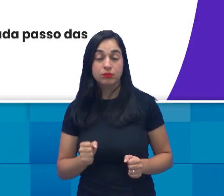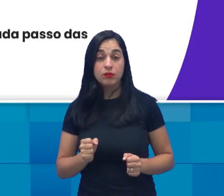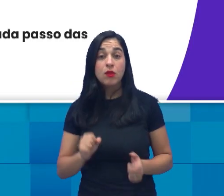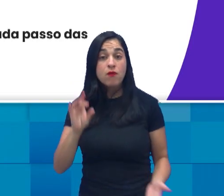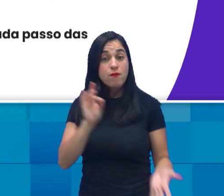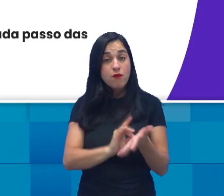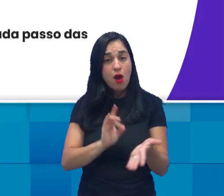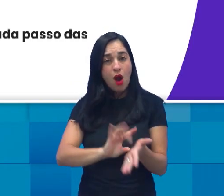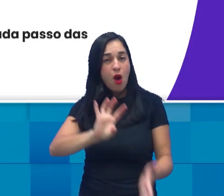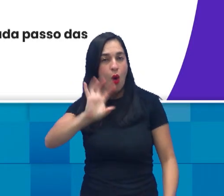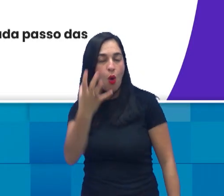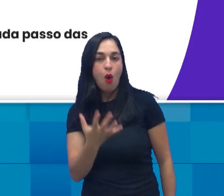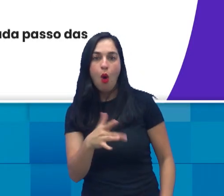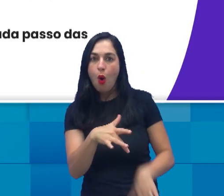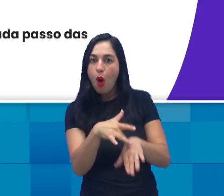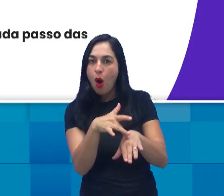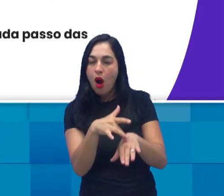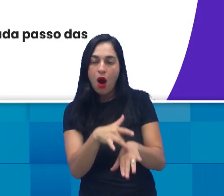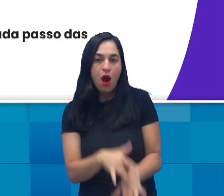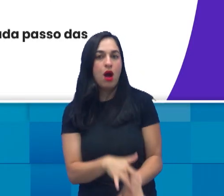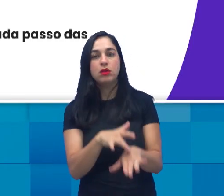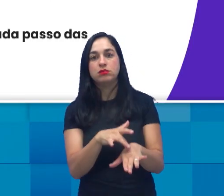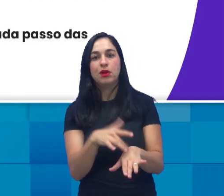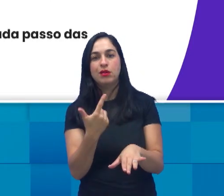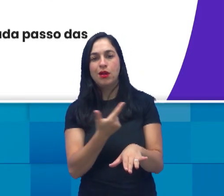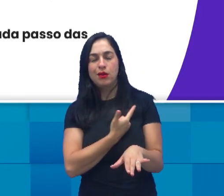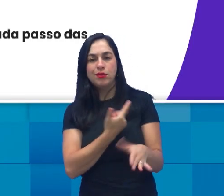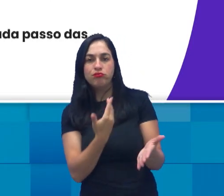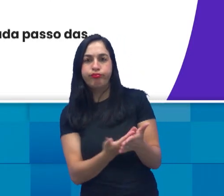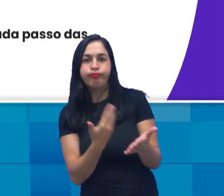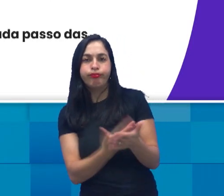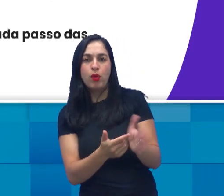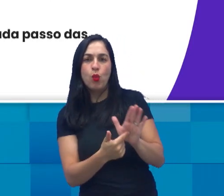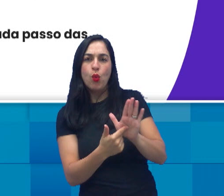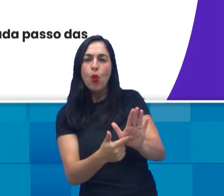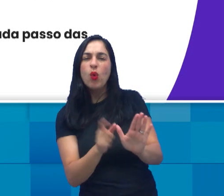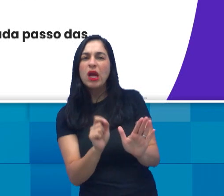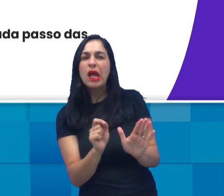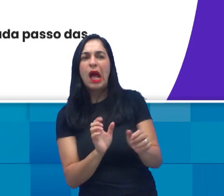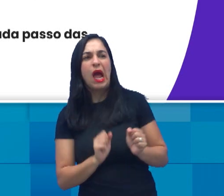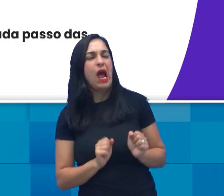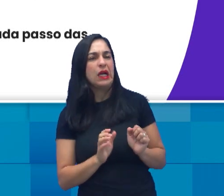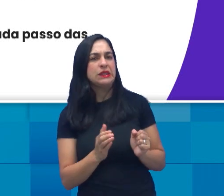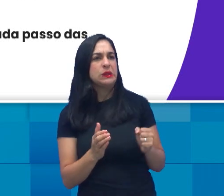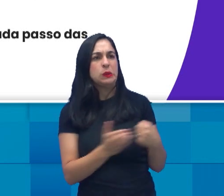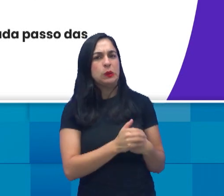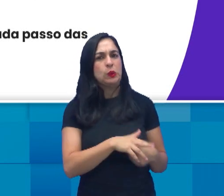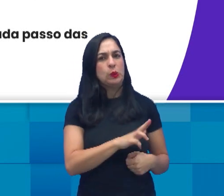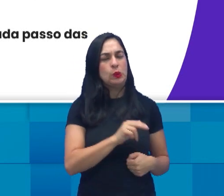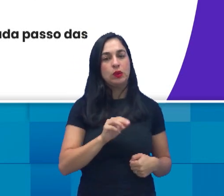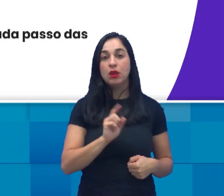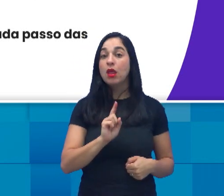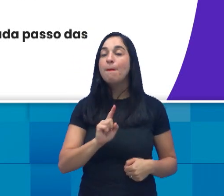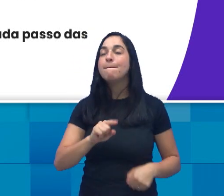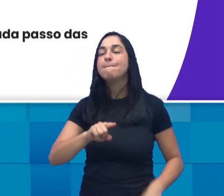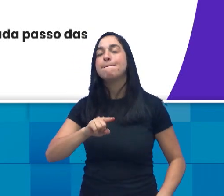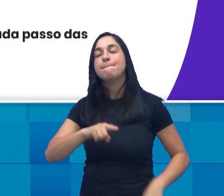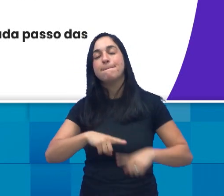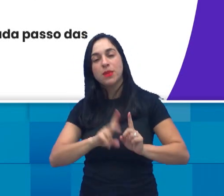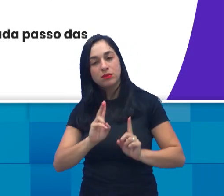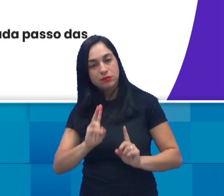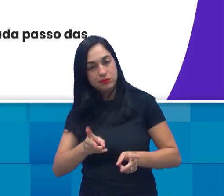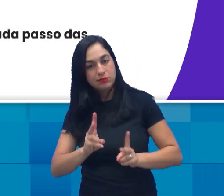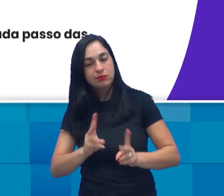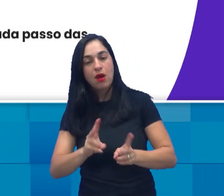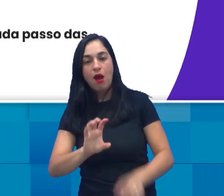alarmante, os números mostram que não são casos isolados, mas uma falha sistêmica